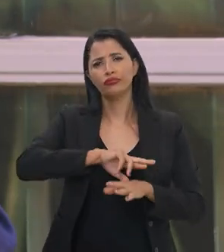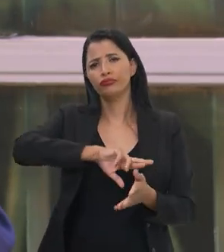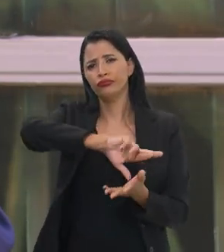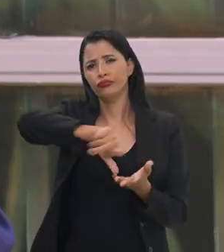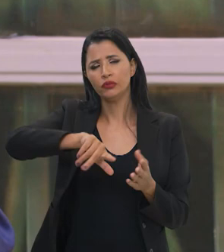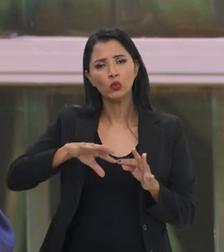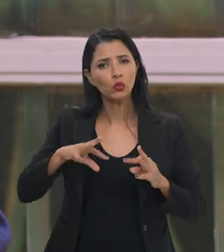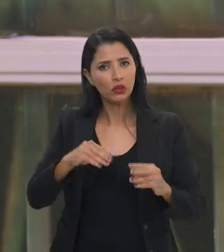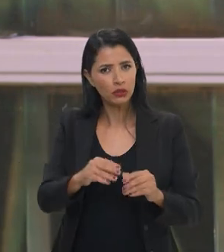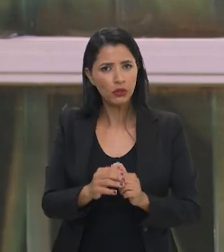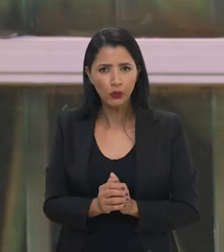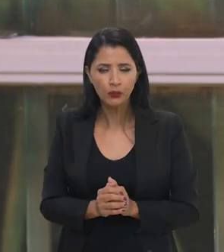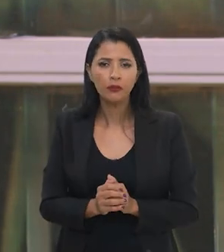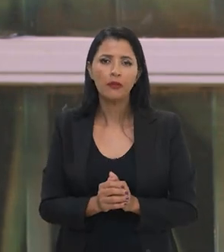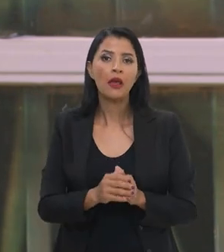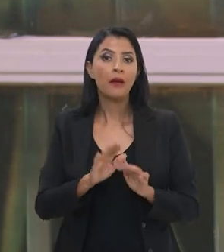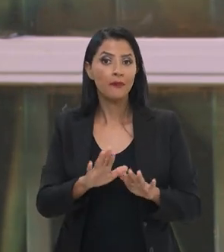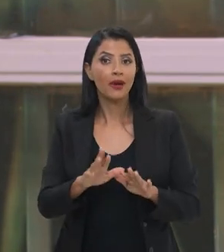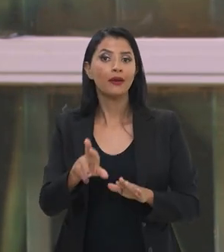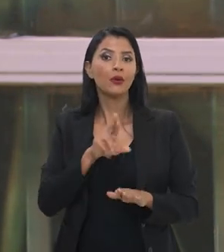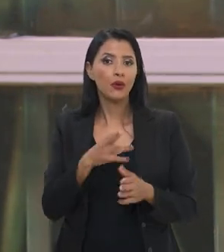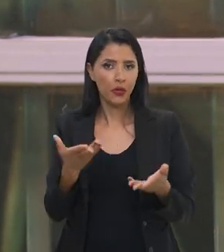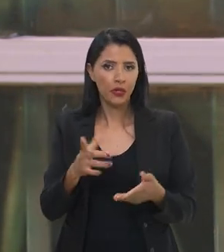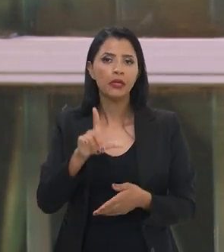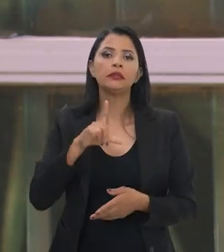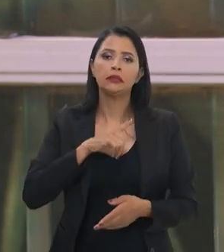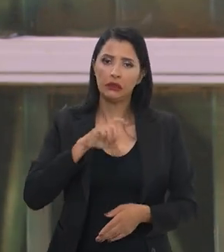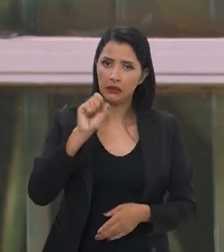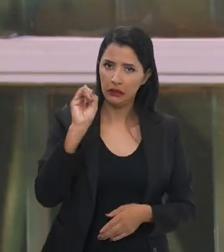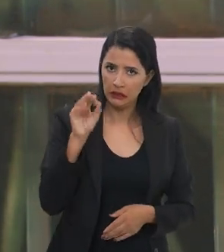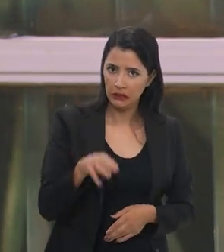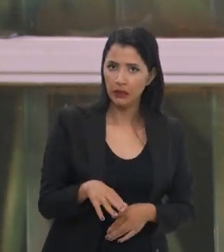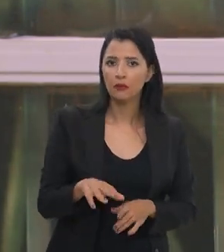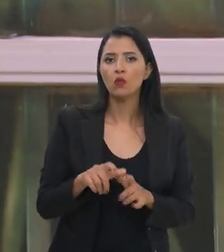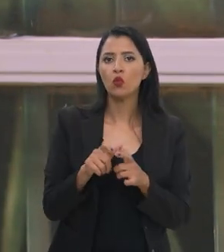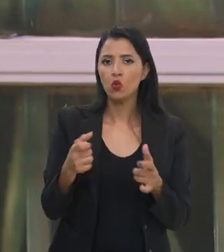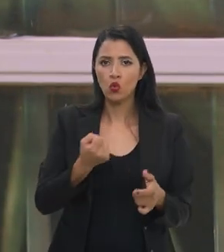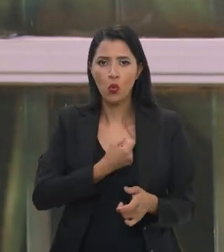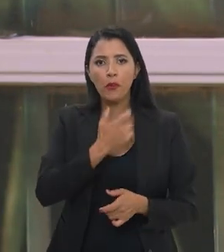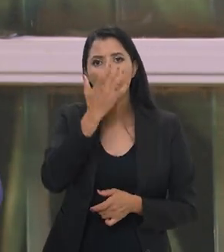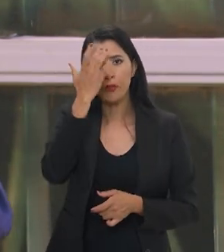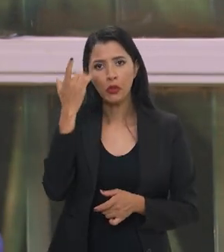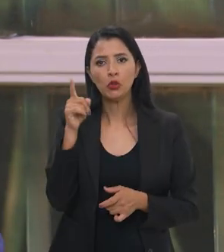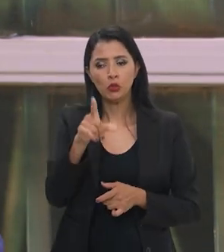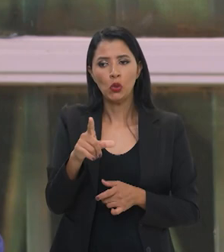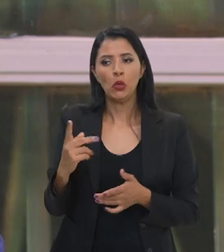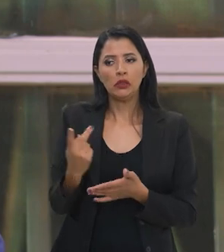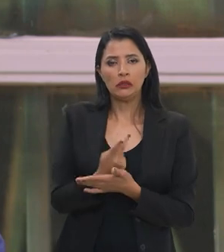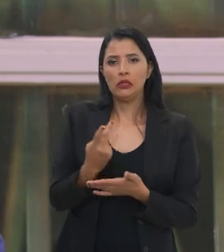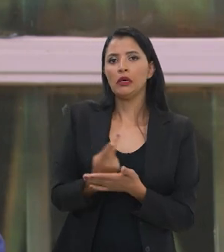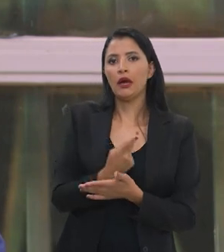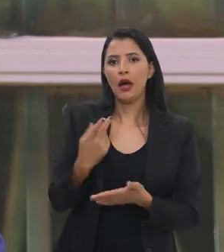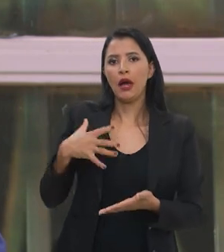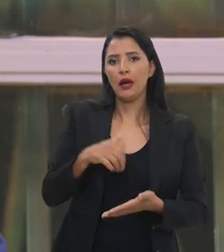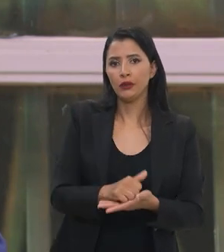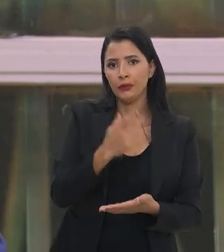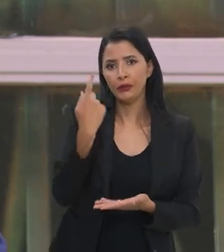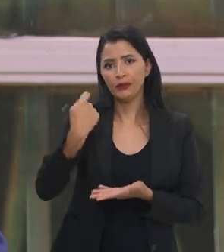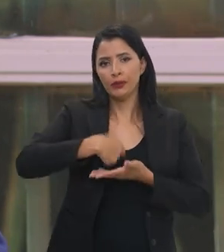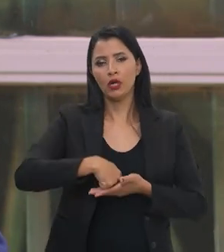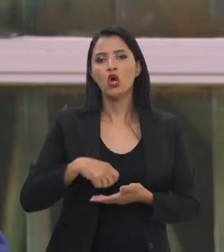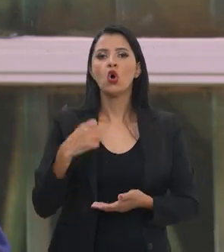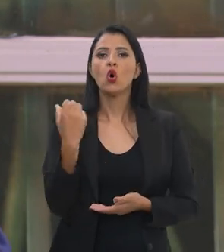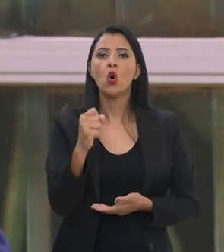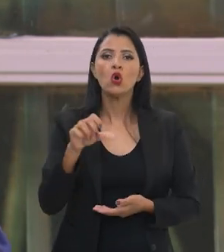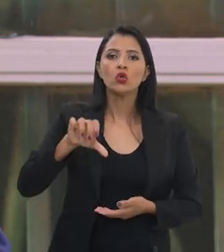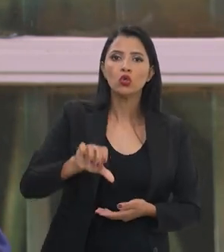aconteceu de tudo resultado a gente tem sim uma quantidade de pessoas em situação irregular gente